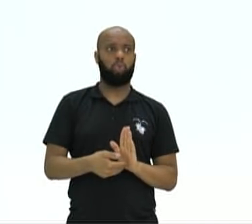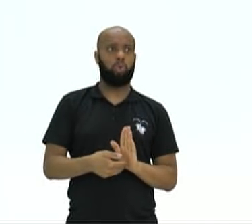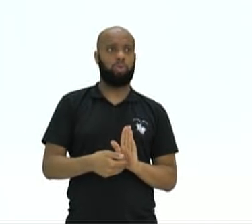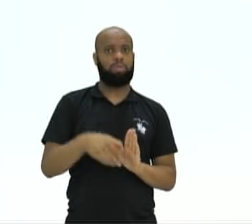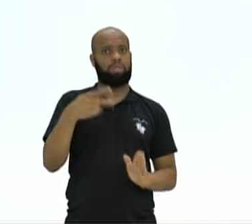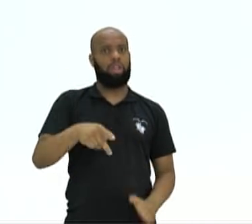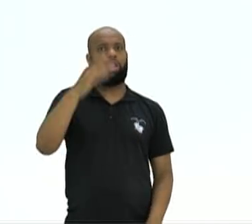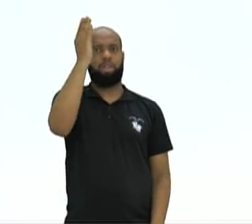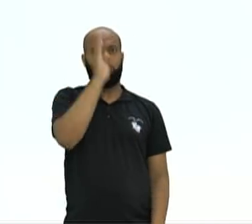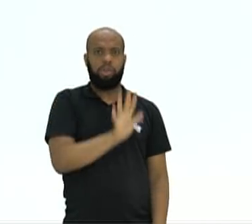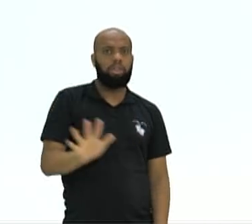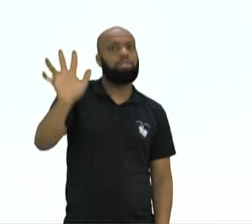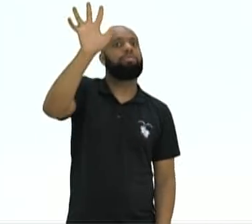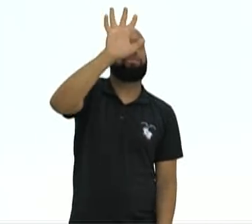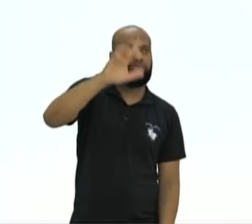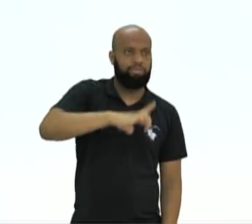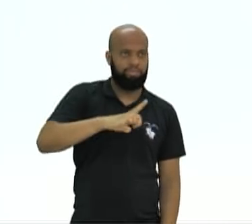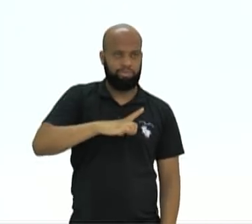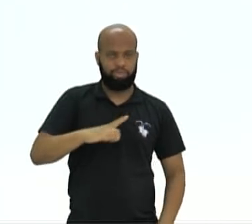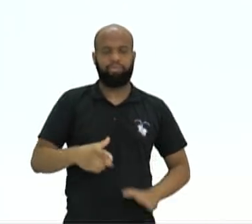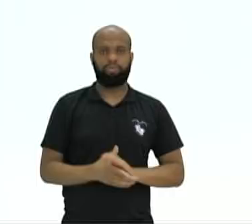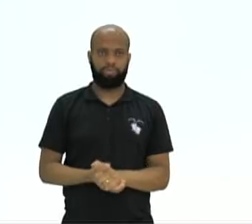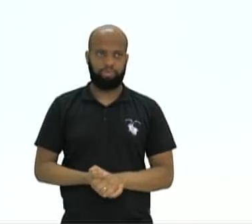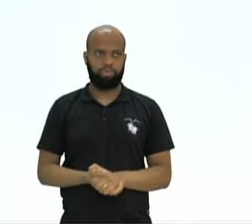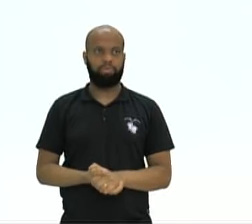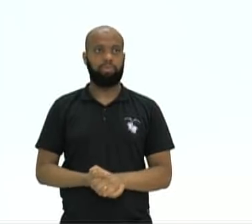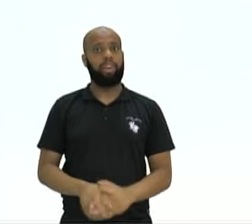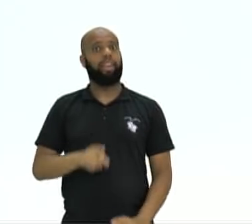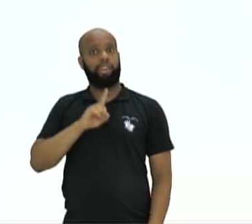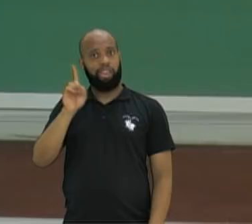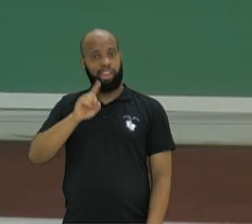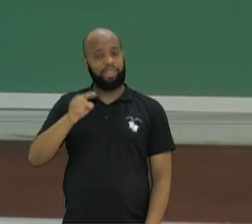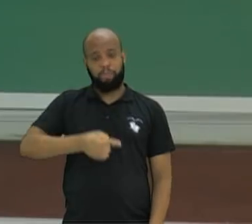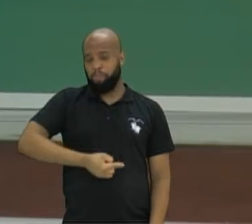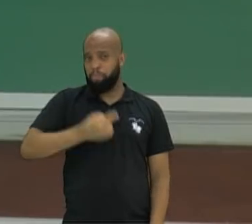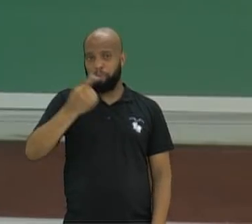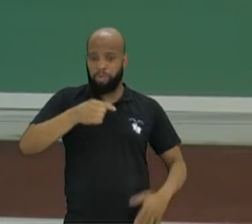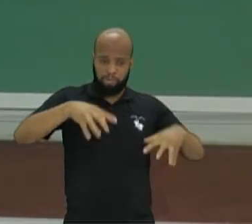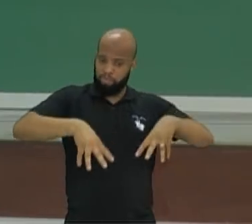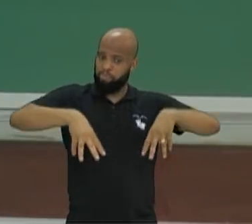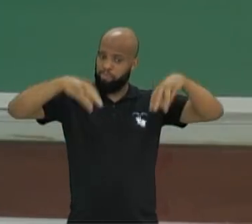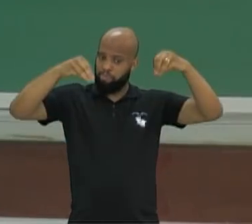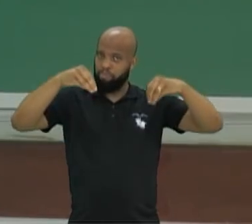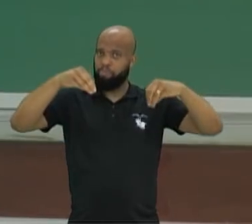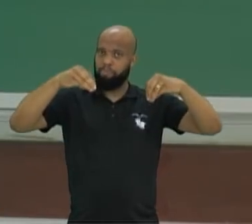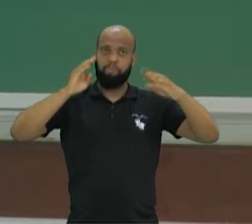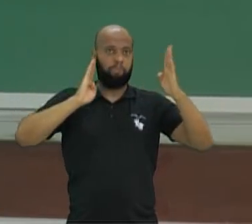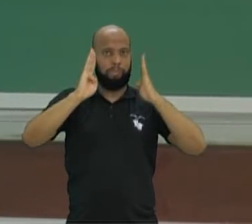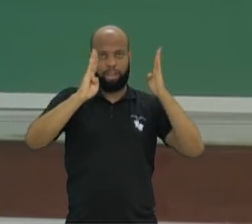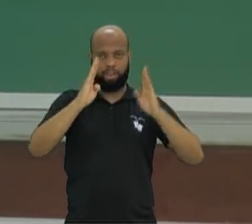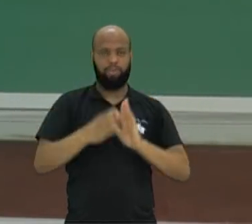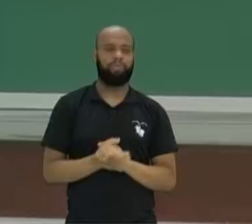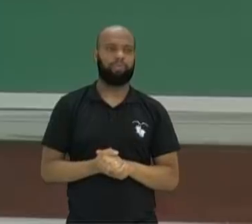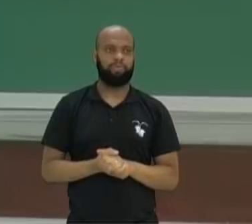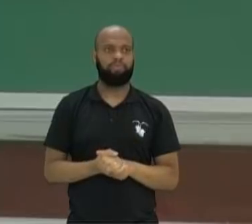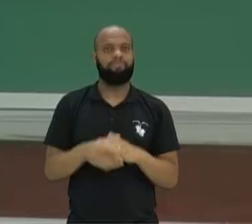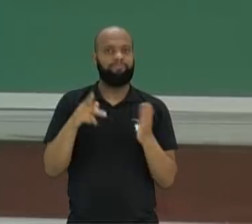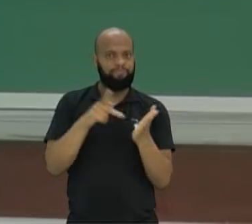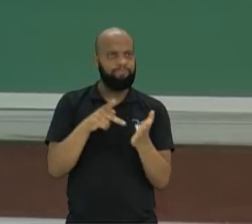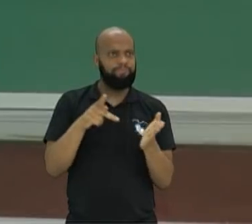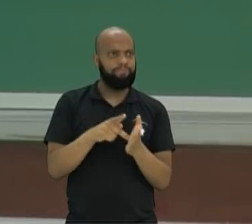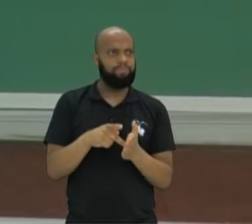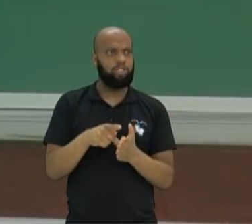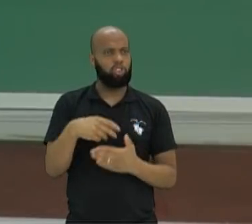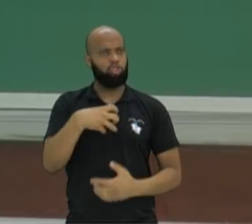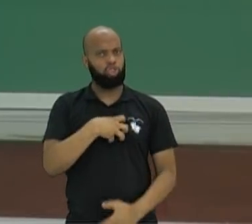colônia portuguesa, ou o que seria hoje o Brasil. É considerado um primeiro palácio mais moderno da época. Olha, é realmente um sentido